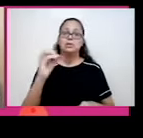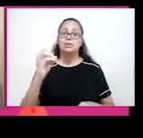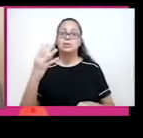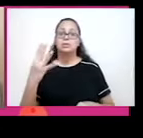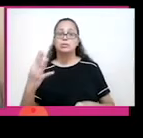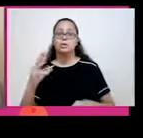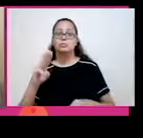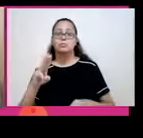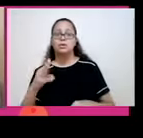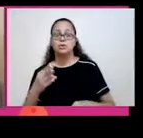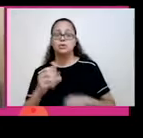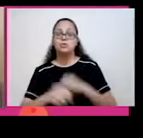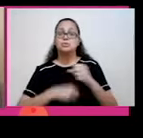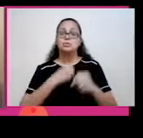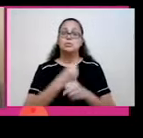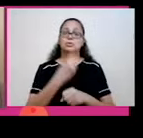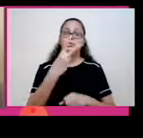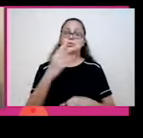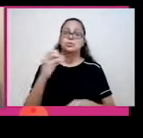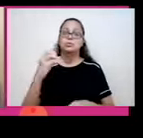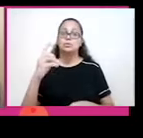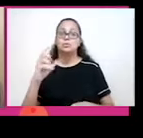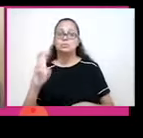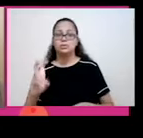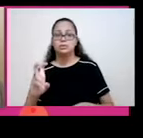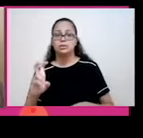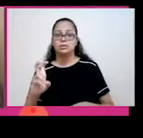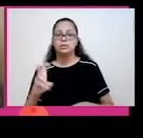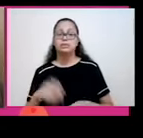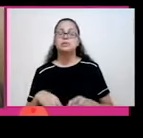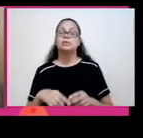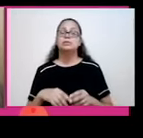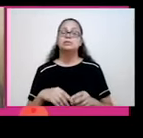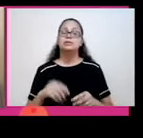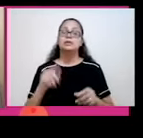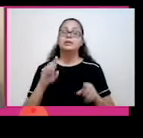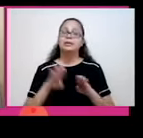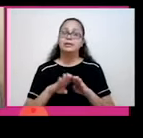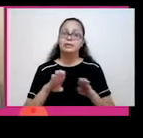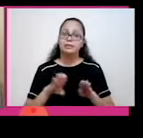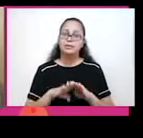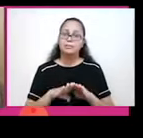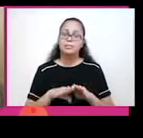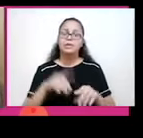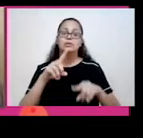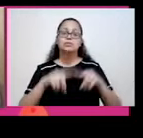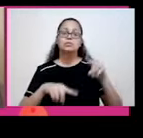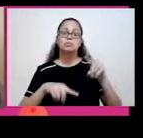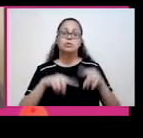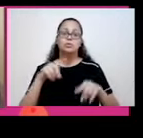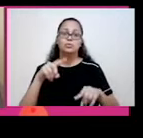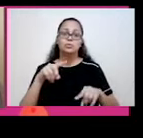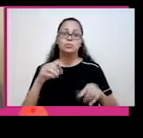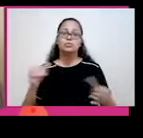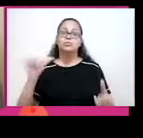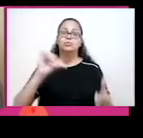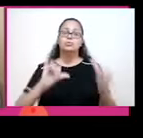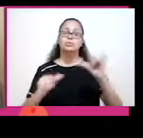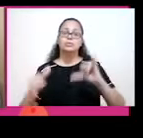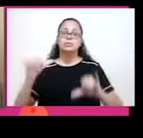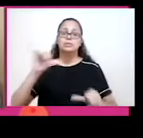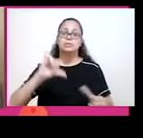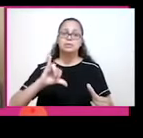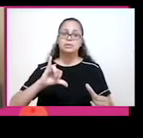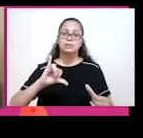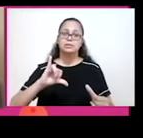em 2015. Um aumento expressivo. Aumentou-se também o consumo de fertilizantes químicos, saltou de 414 milhões